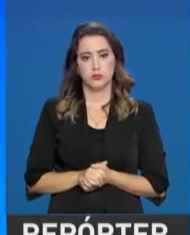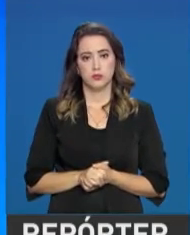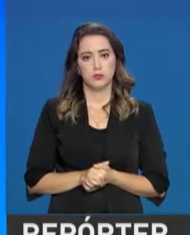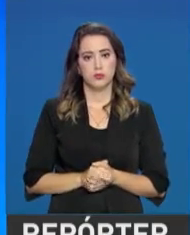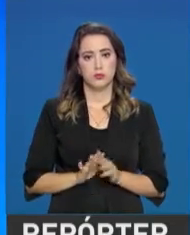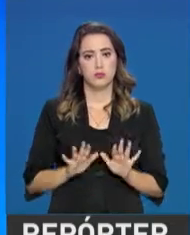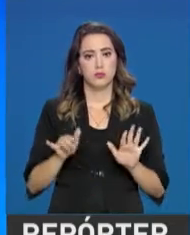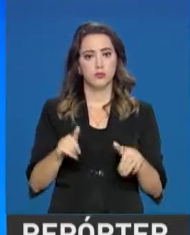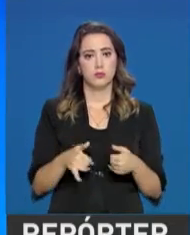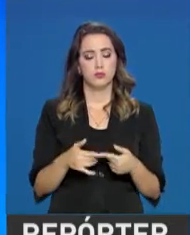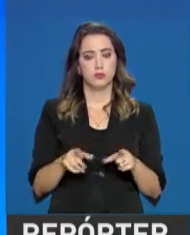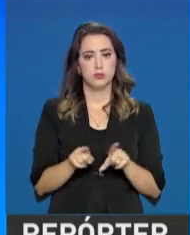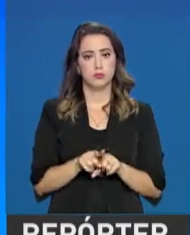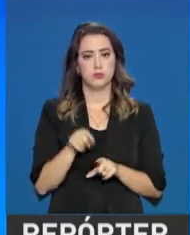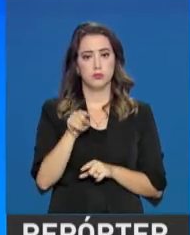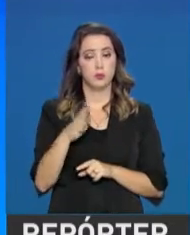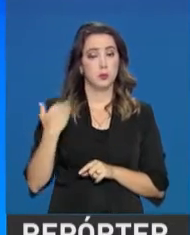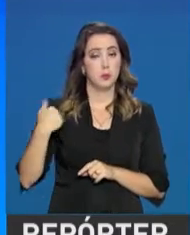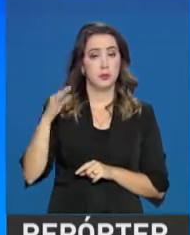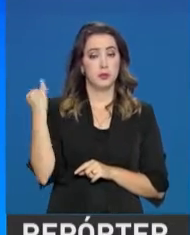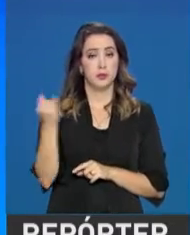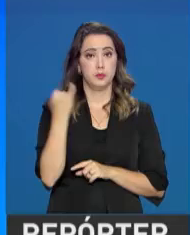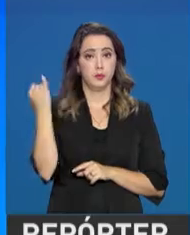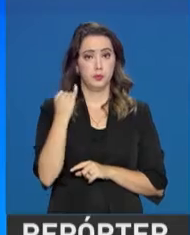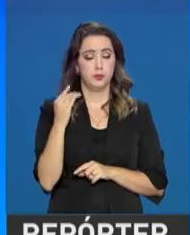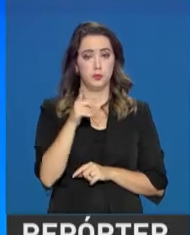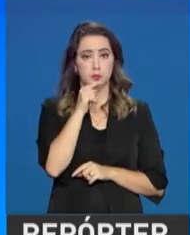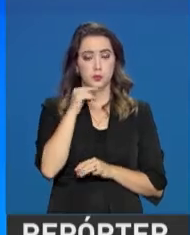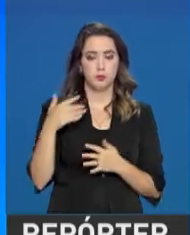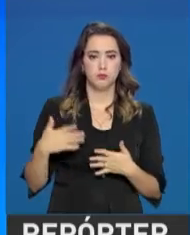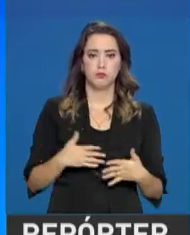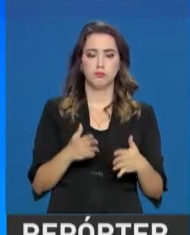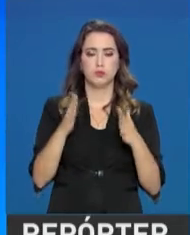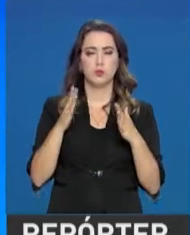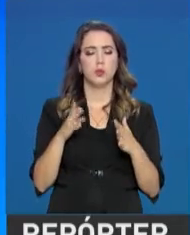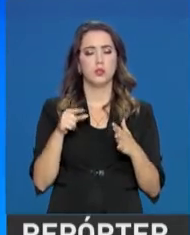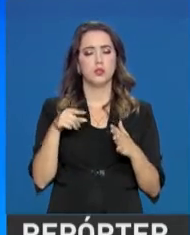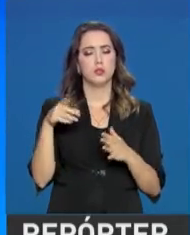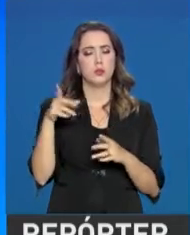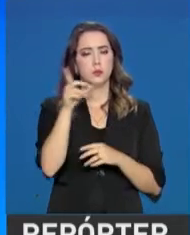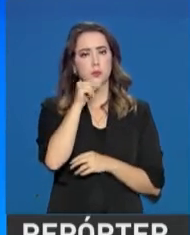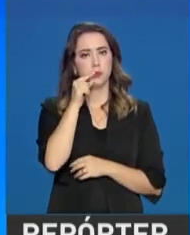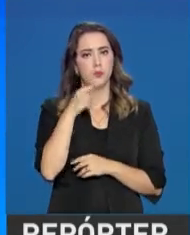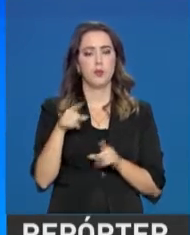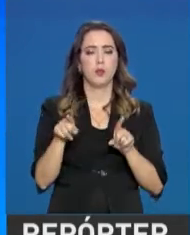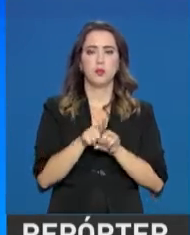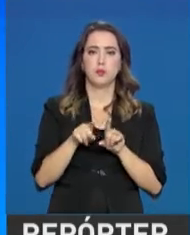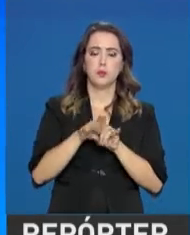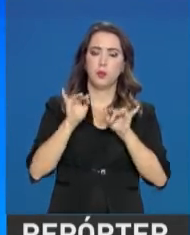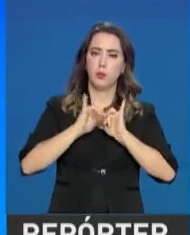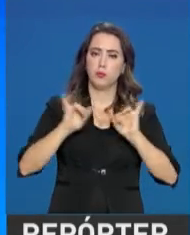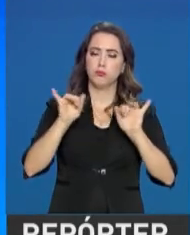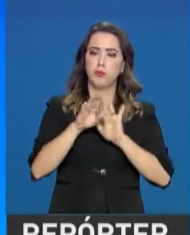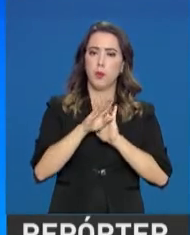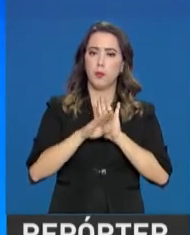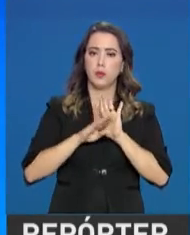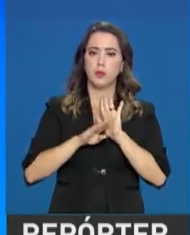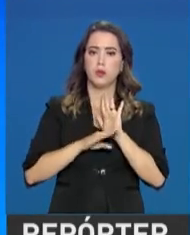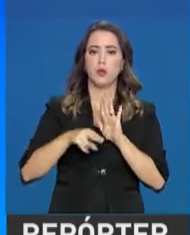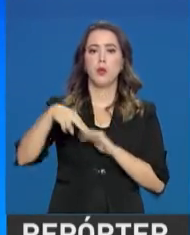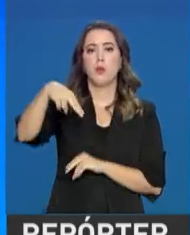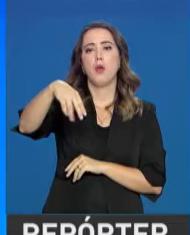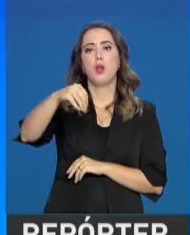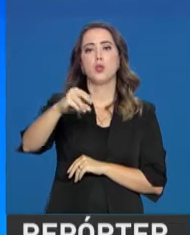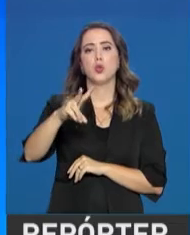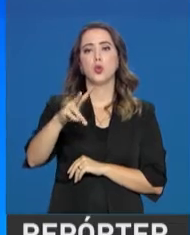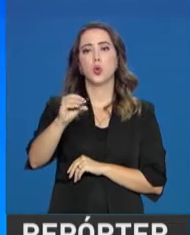essa, que é a maior obra da infraestrutura hídrica do Brasil, lançamos o programa Novo Chico, dedicados